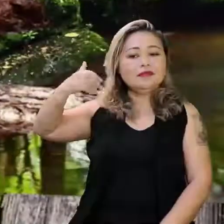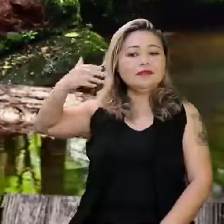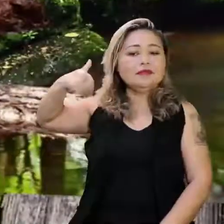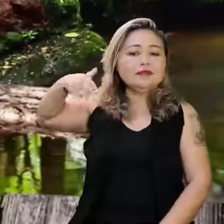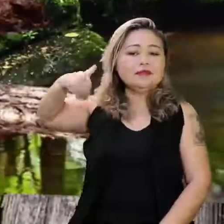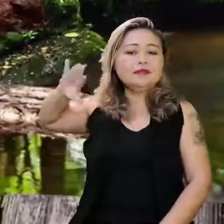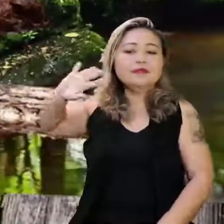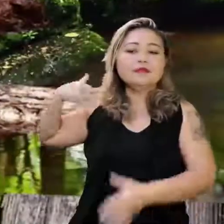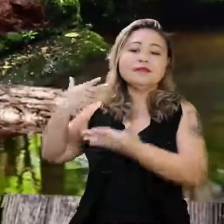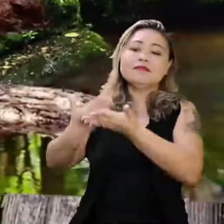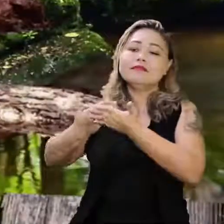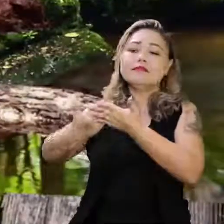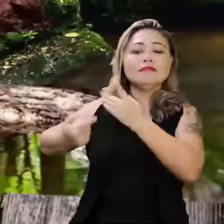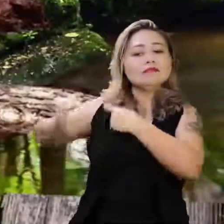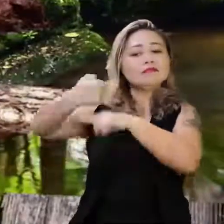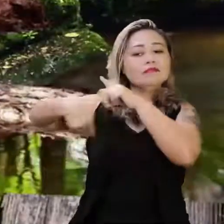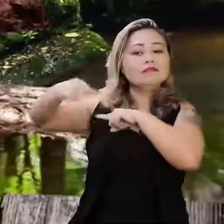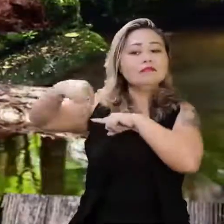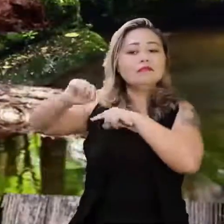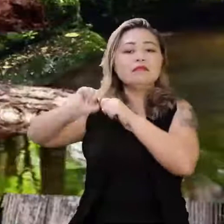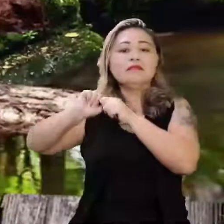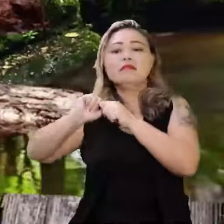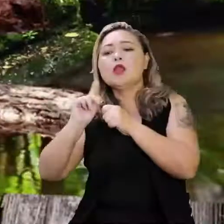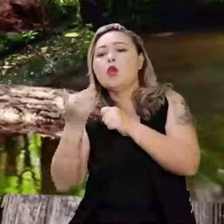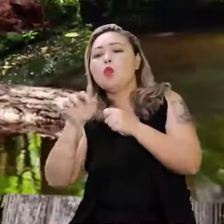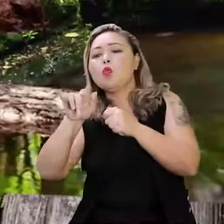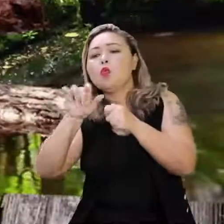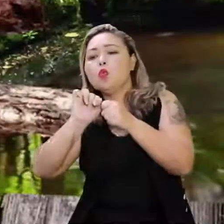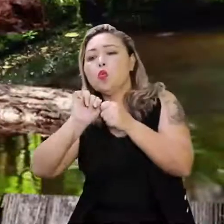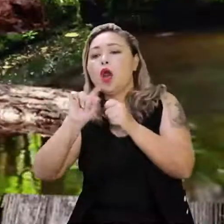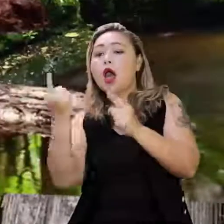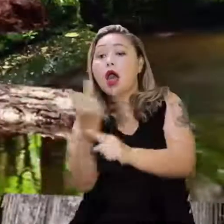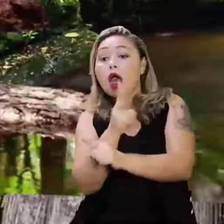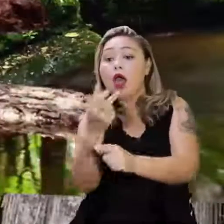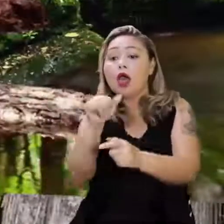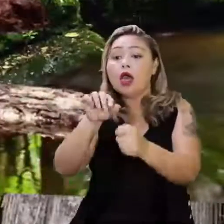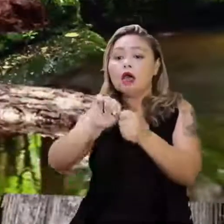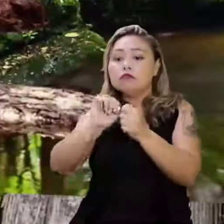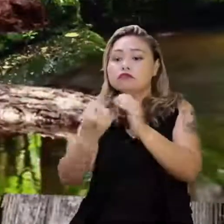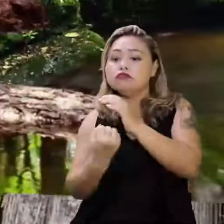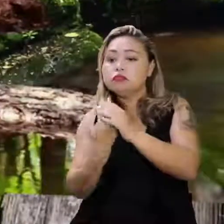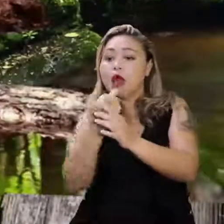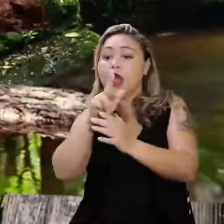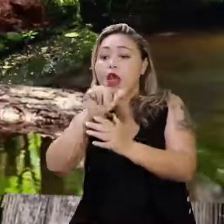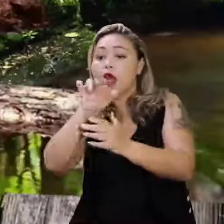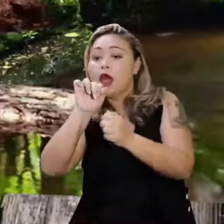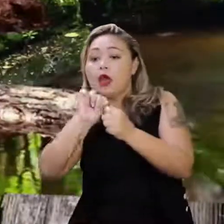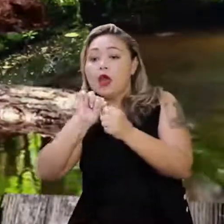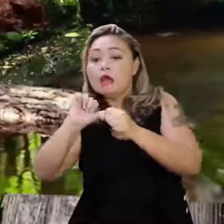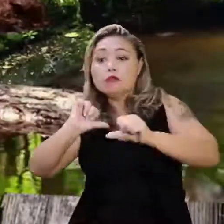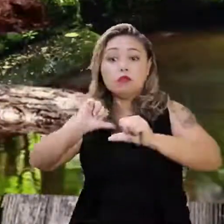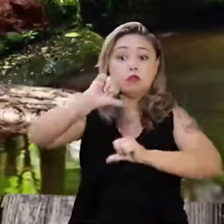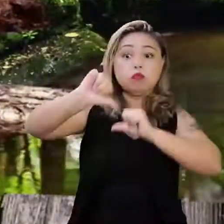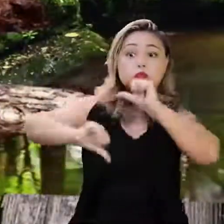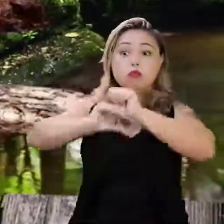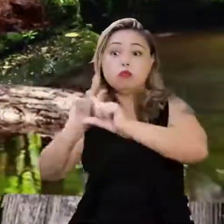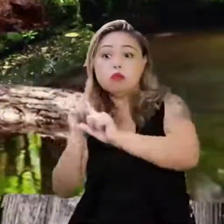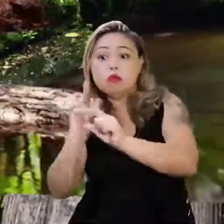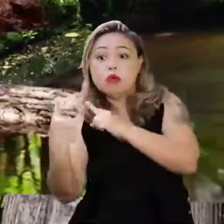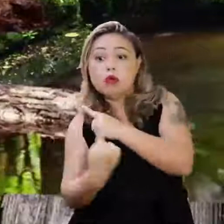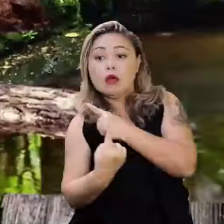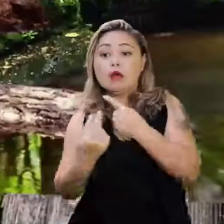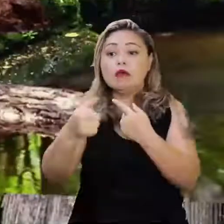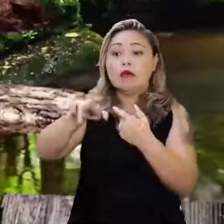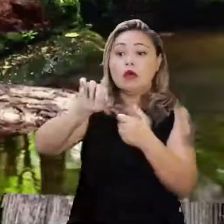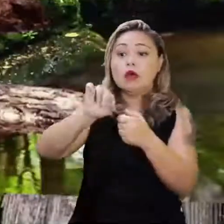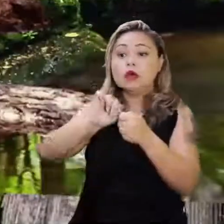falando desde as aulas anteriores. Homologia, analogia, irradiação, convergência,